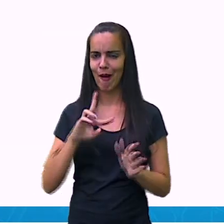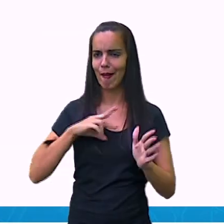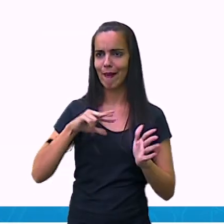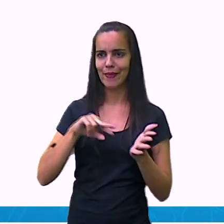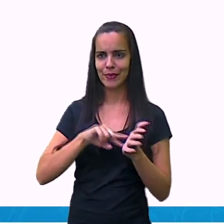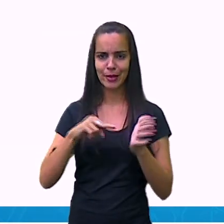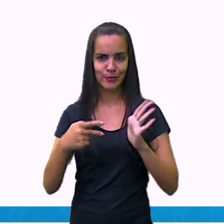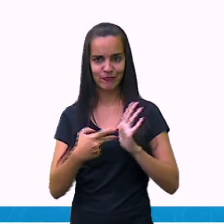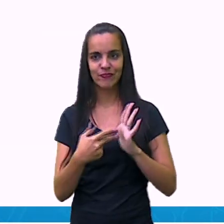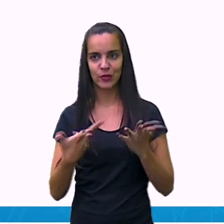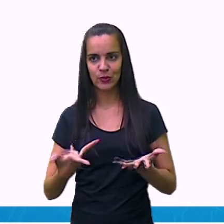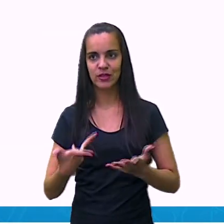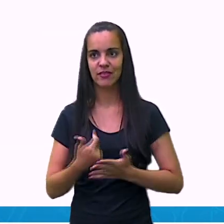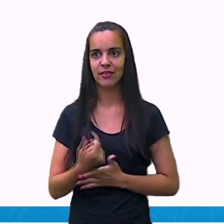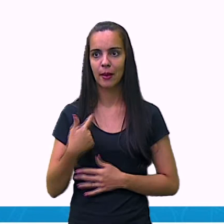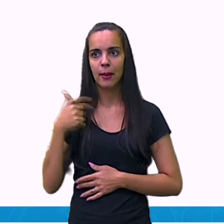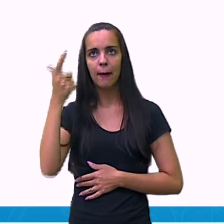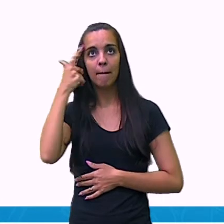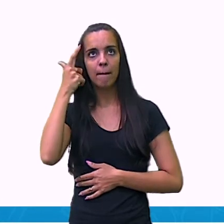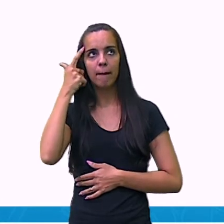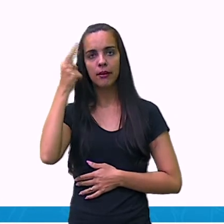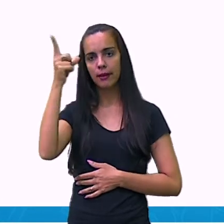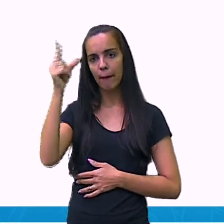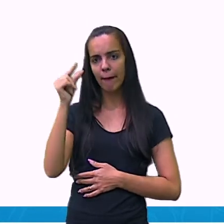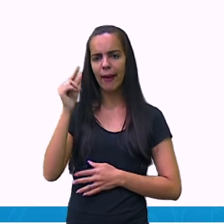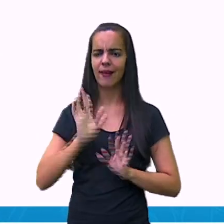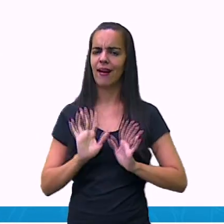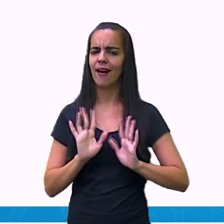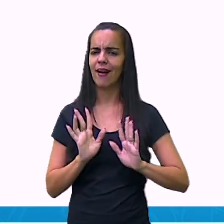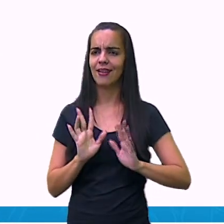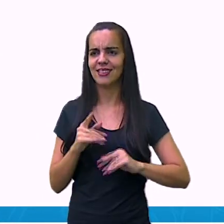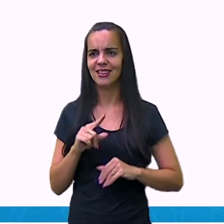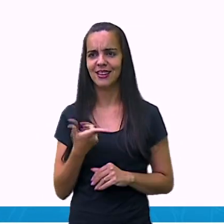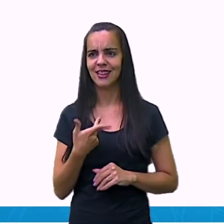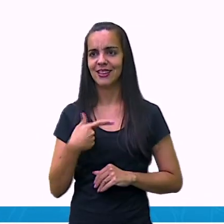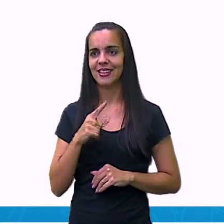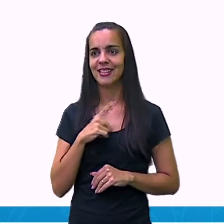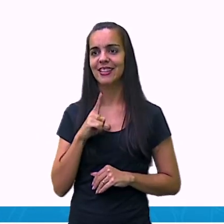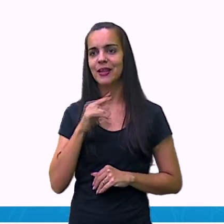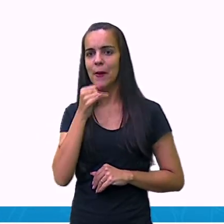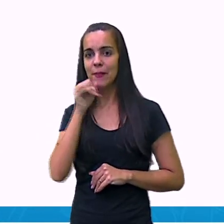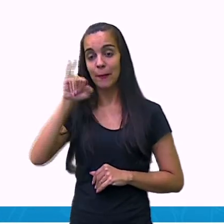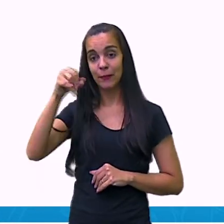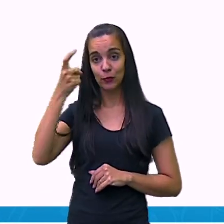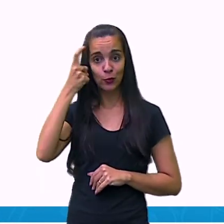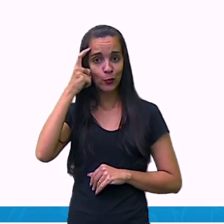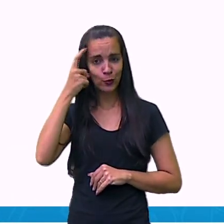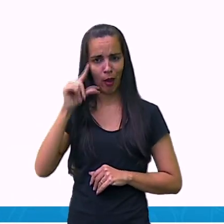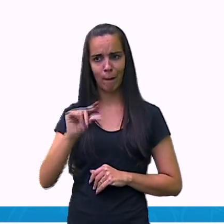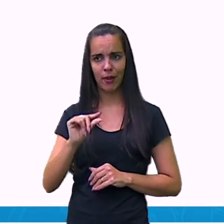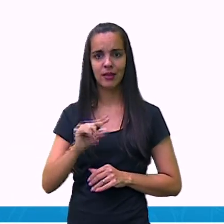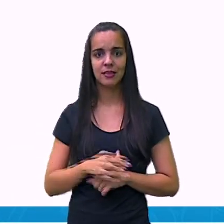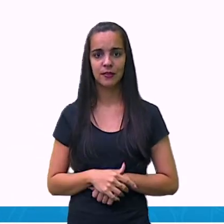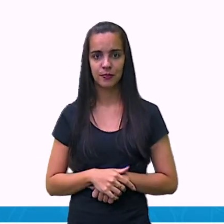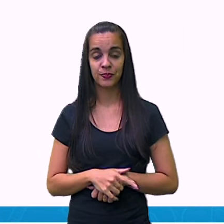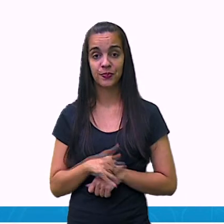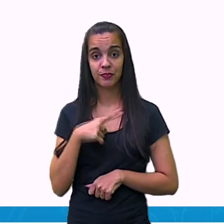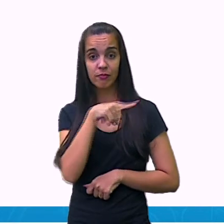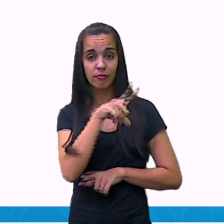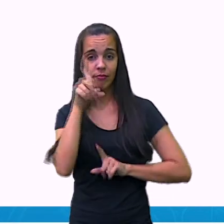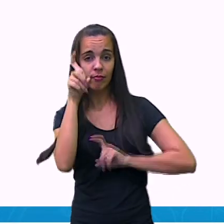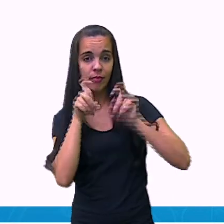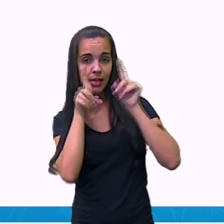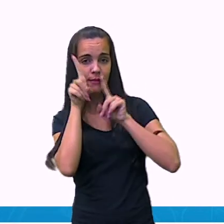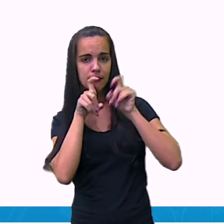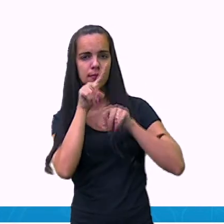Então, parafuso a menos, né? Você pensa menos, né? Você raciocina menos, você tem menos juízo. Essa expressão